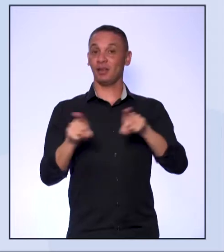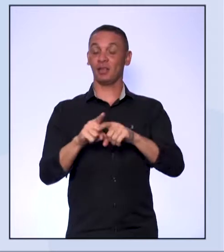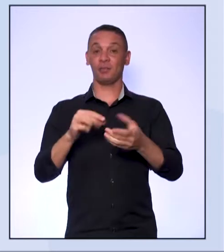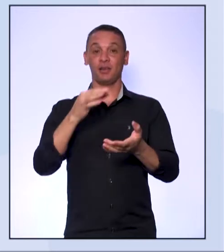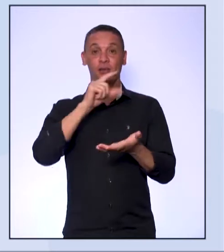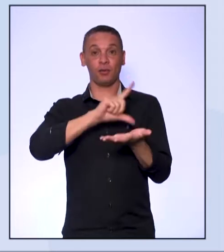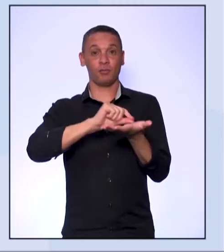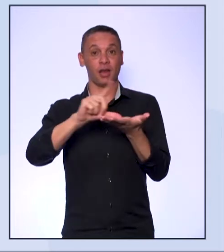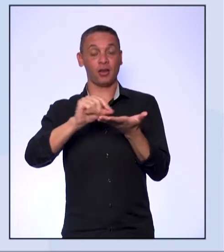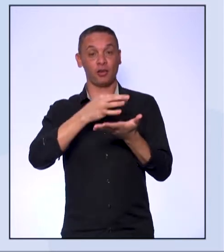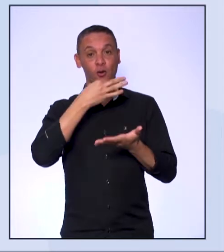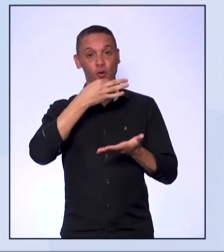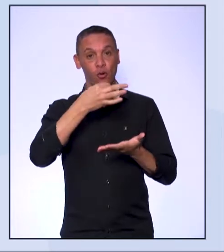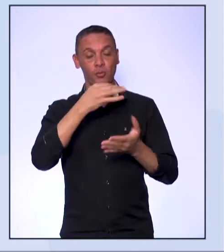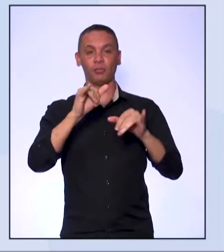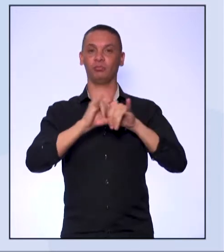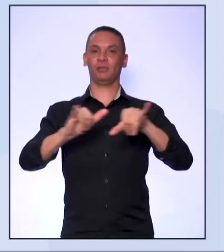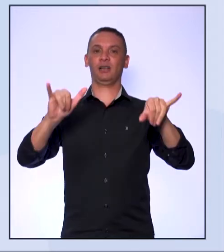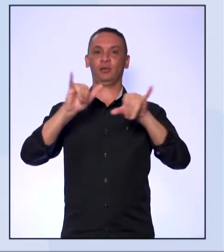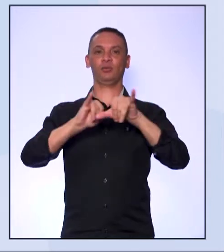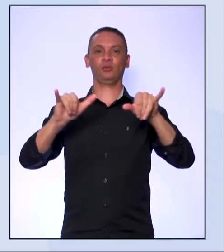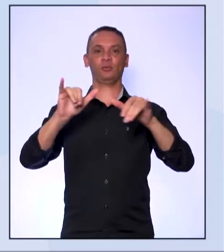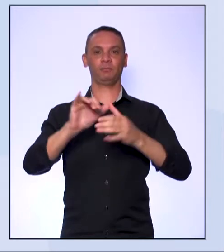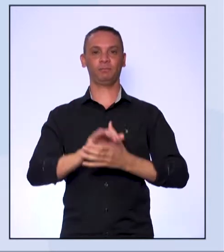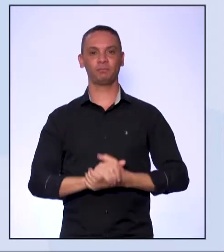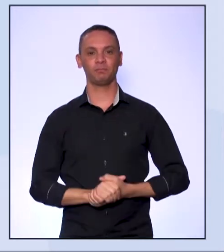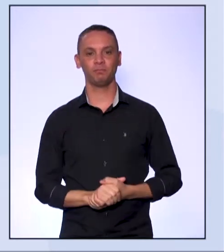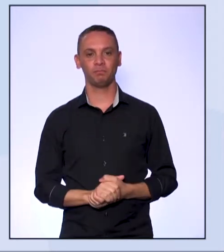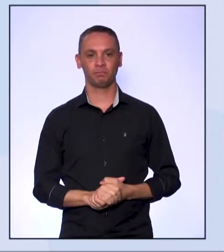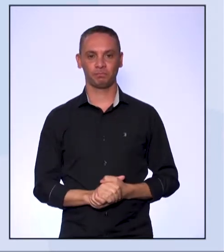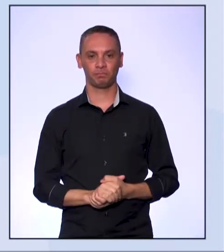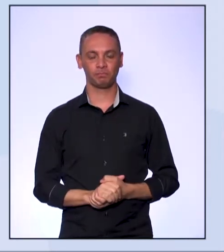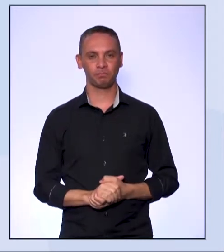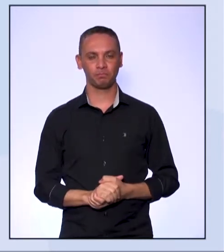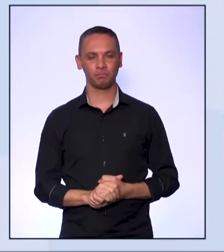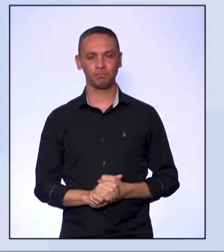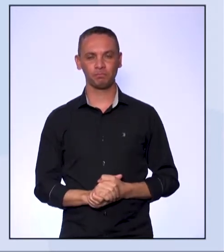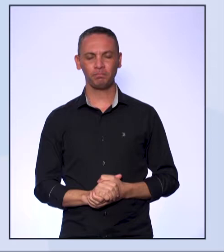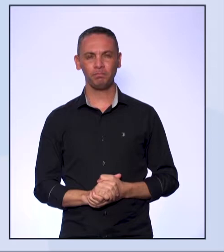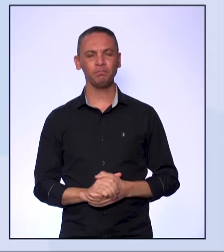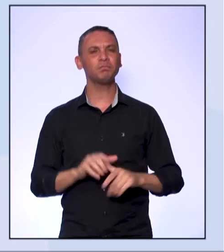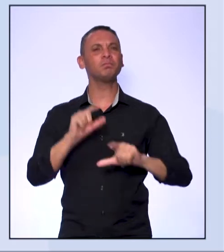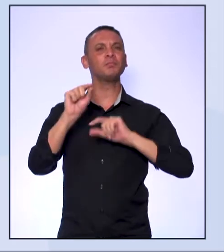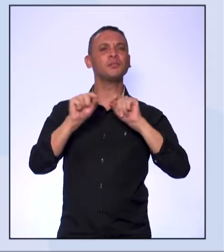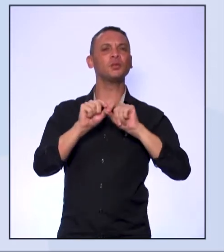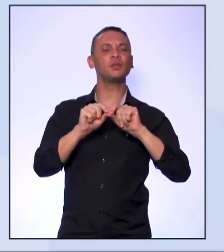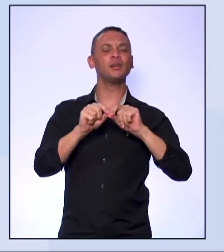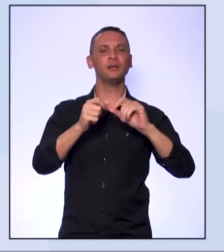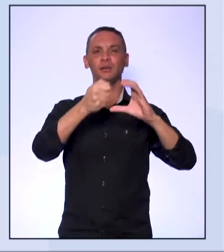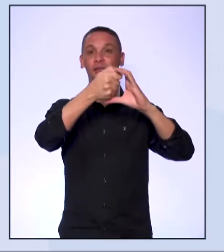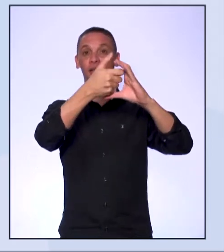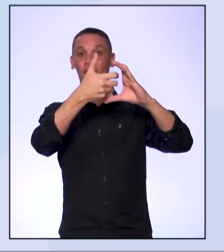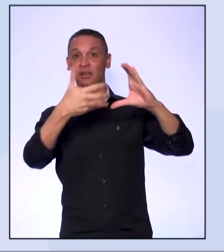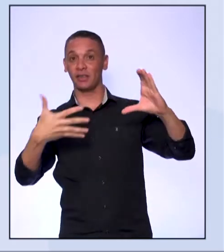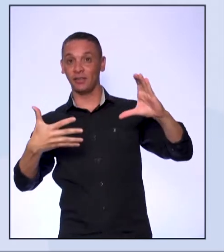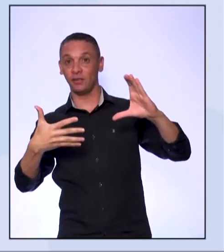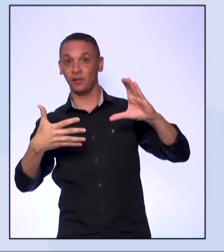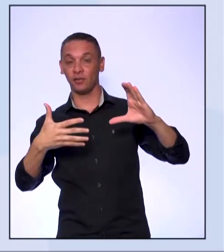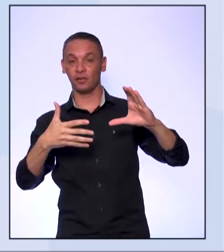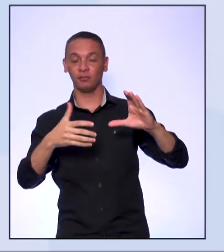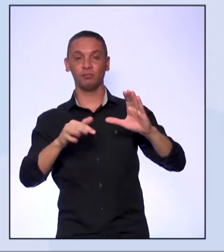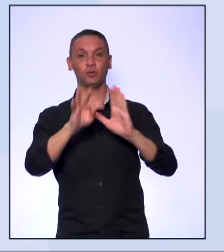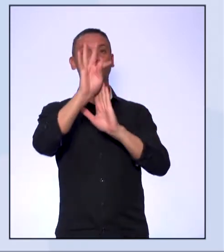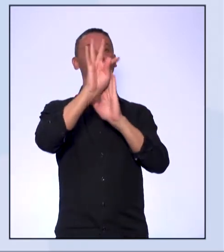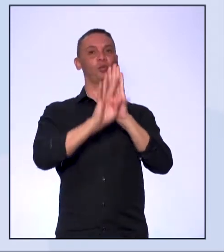de opinião, anúncio publicitário. O conteúdo que a gente vai tratar hoje, características e estrutura do